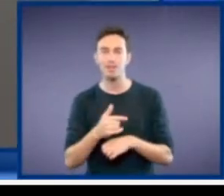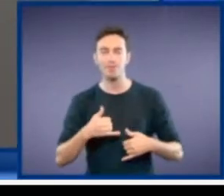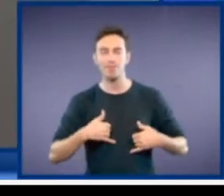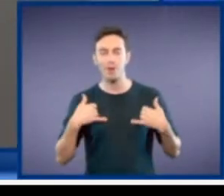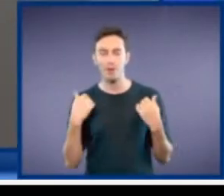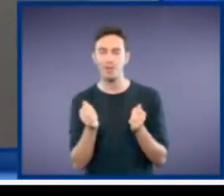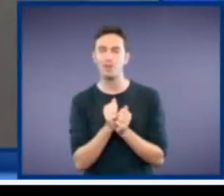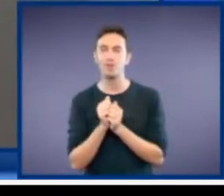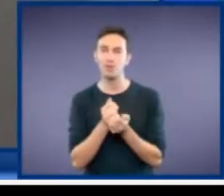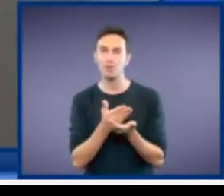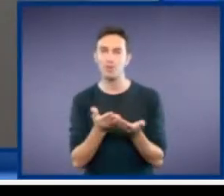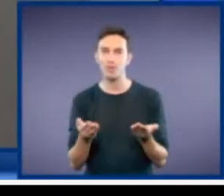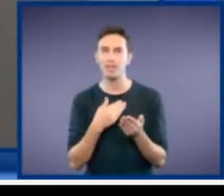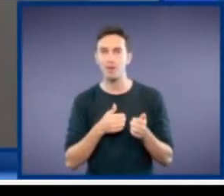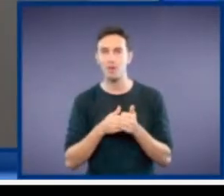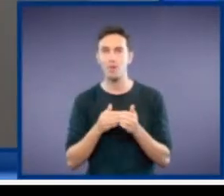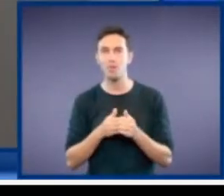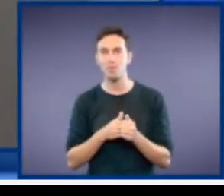também, acompanhando essa gestão.